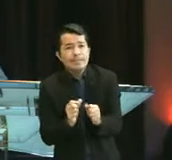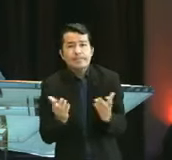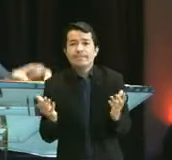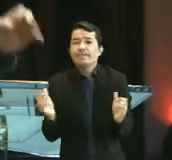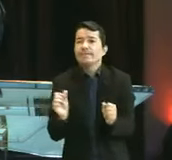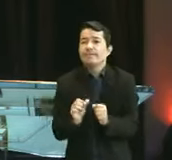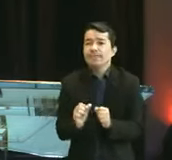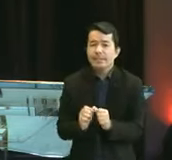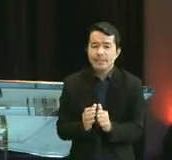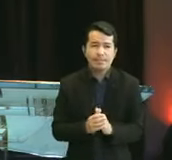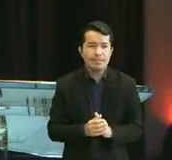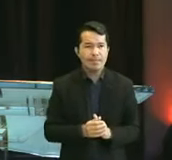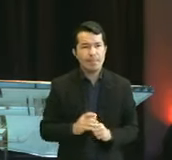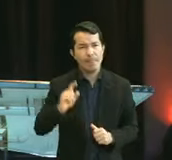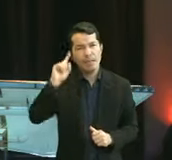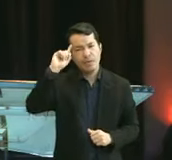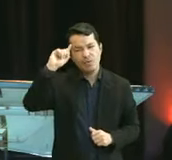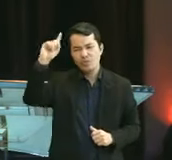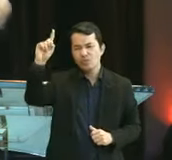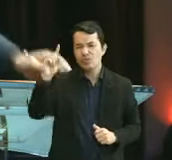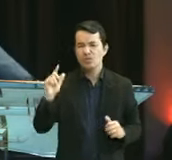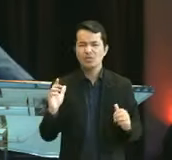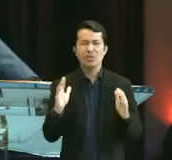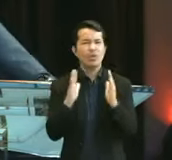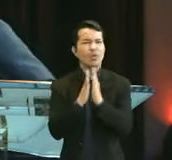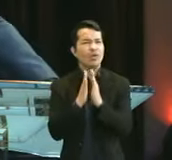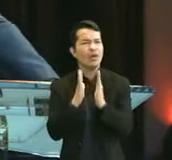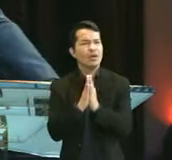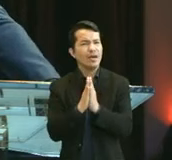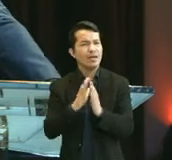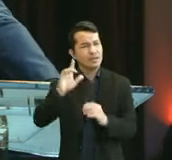Ele vai orar um dia e Deus manda ele comprar um cachorro.